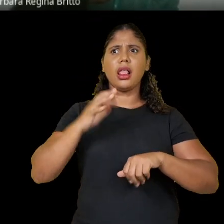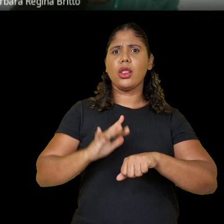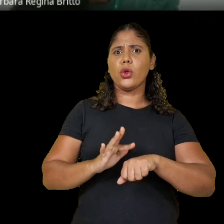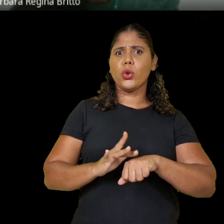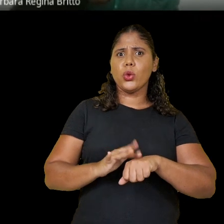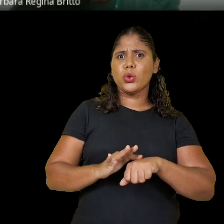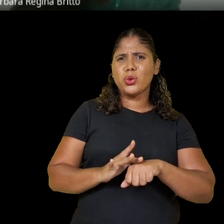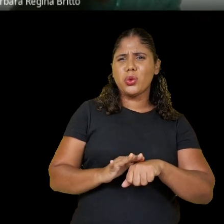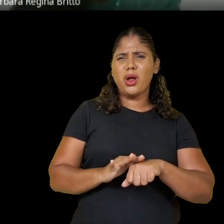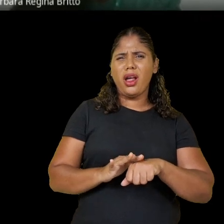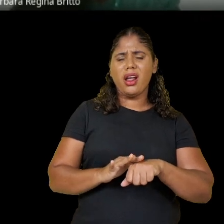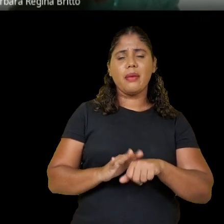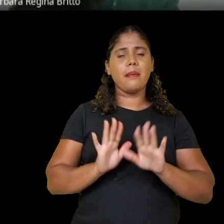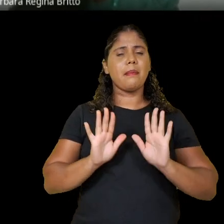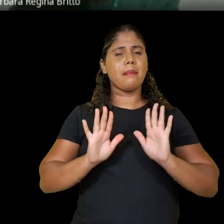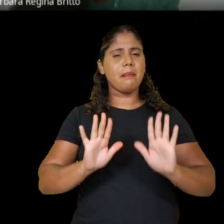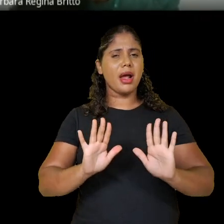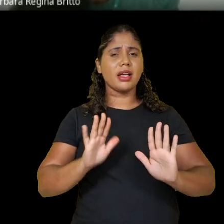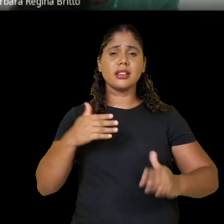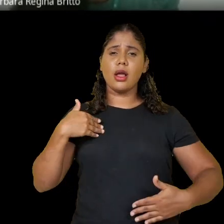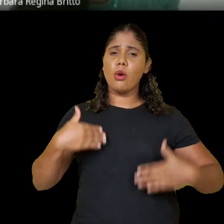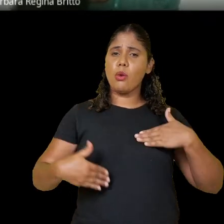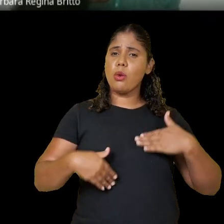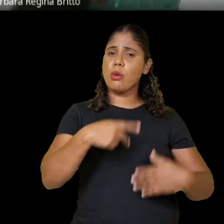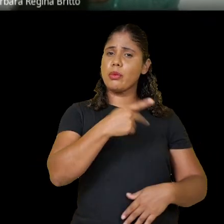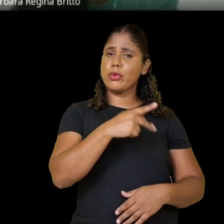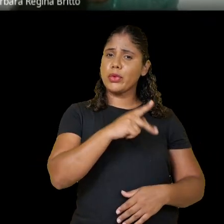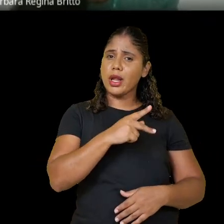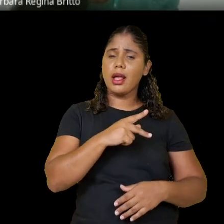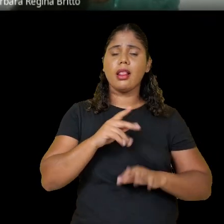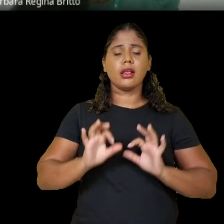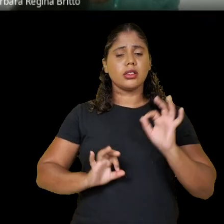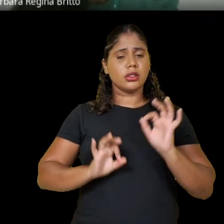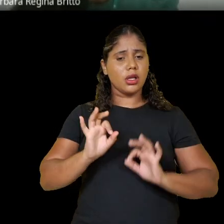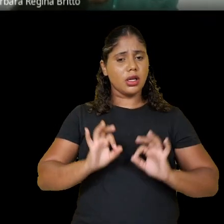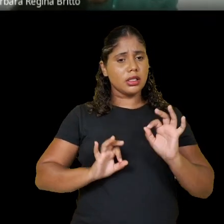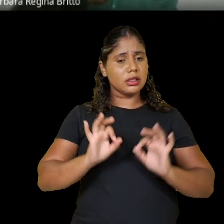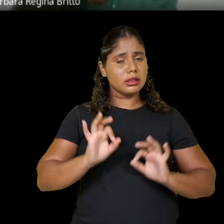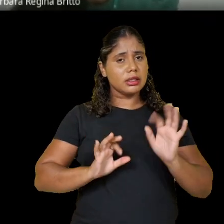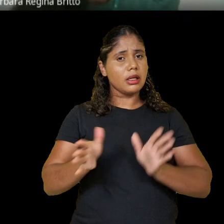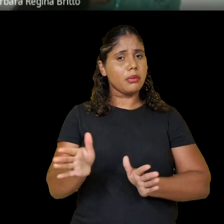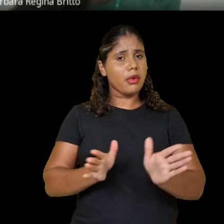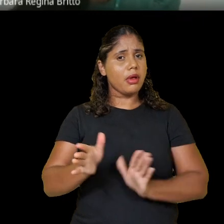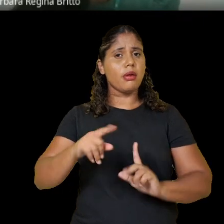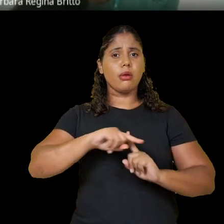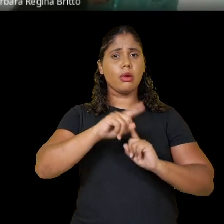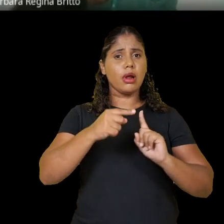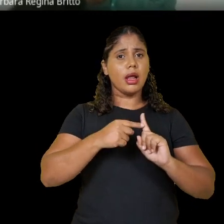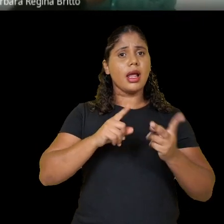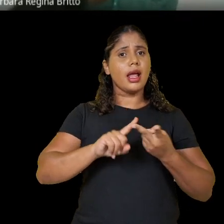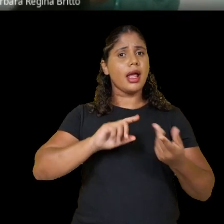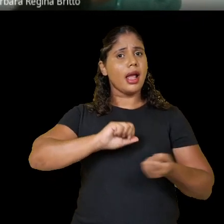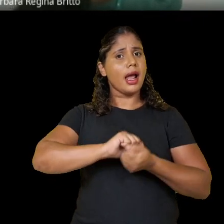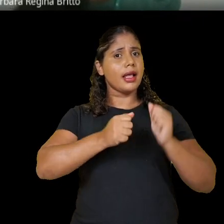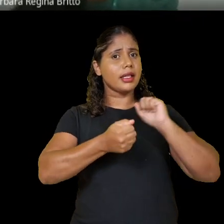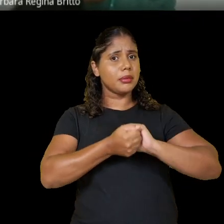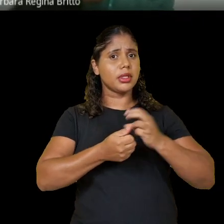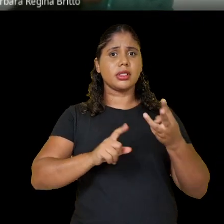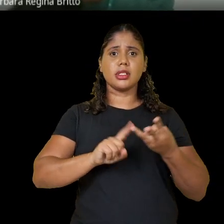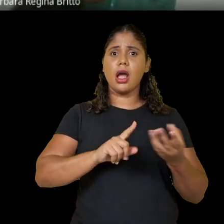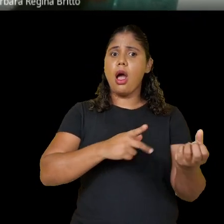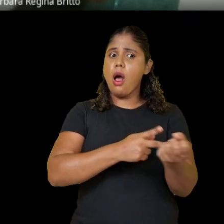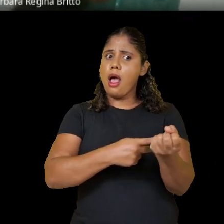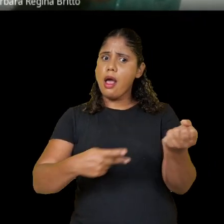mas na verdade é só uma reorganização do corpo dela relacionado à gestação, é um processo adaptativo, é uma